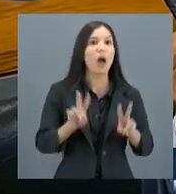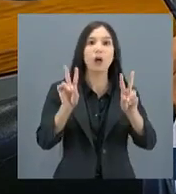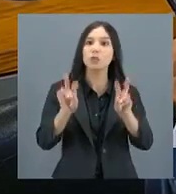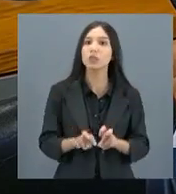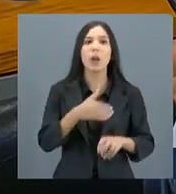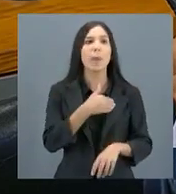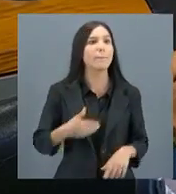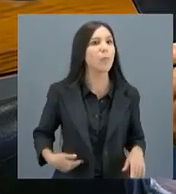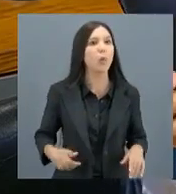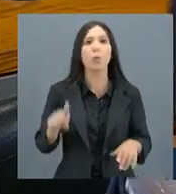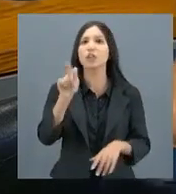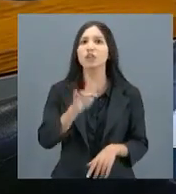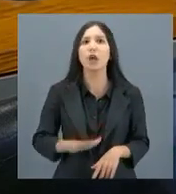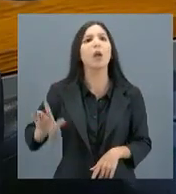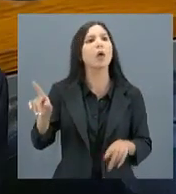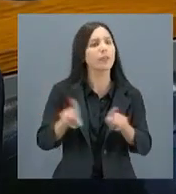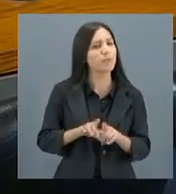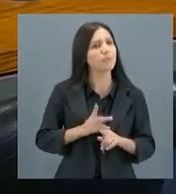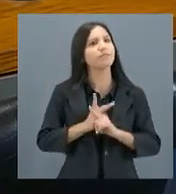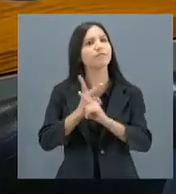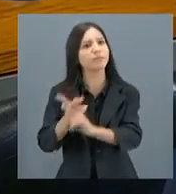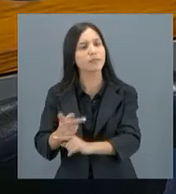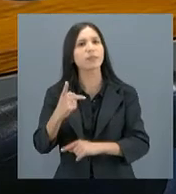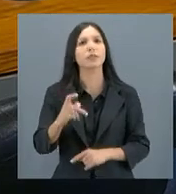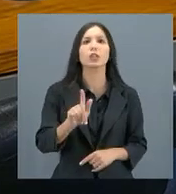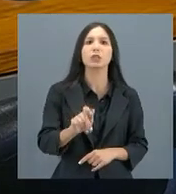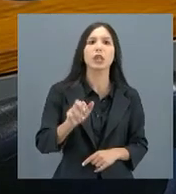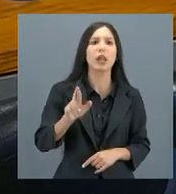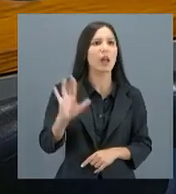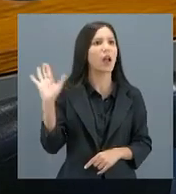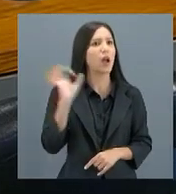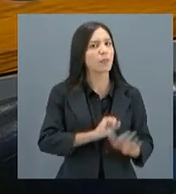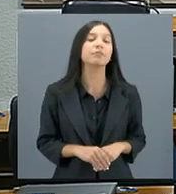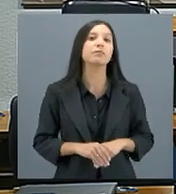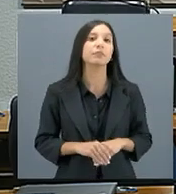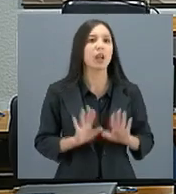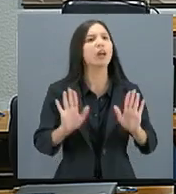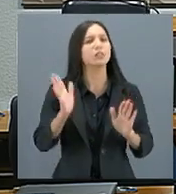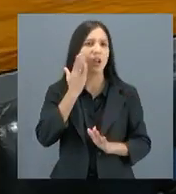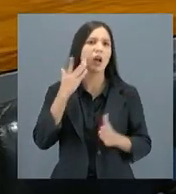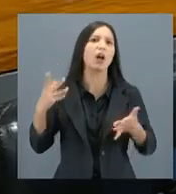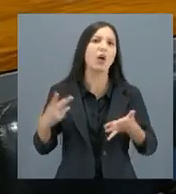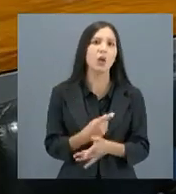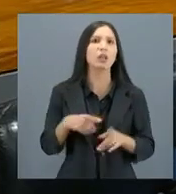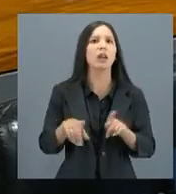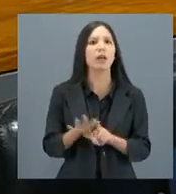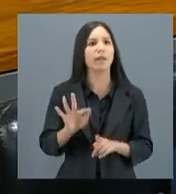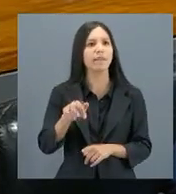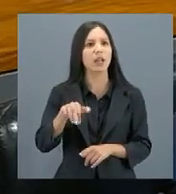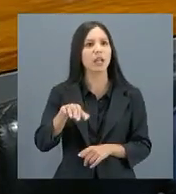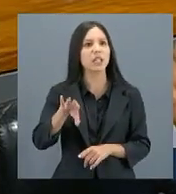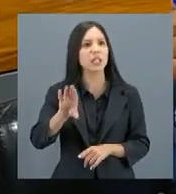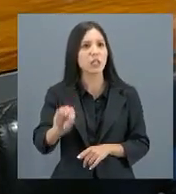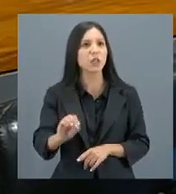público. Inclusive eu acionei a PGR para que se pudesse fazer rapidamente a investigação. Não, mas o próprio senhor Francisco Mansur